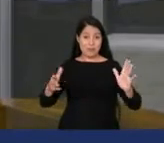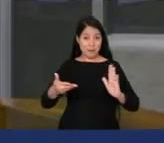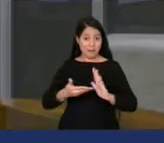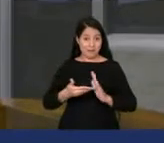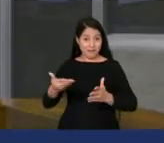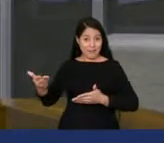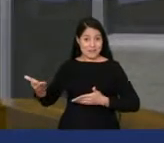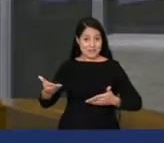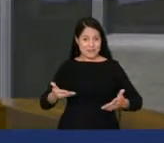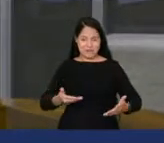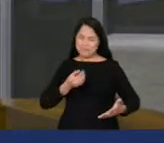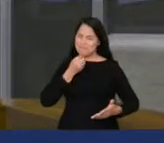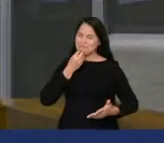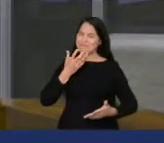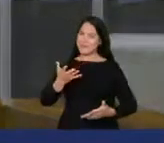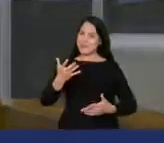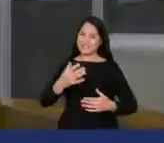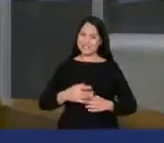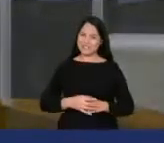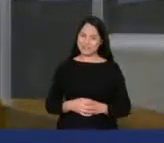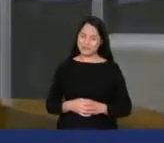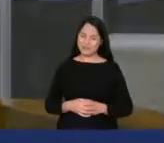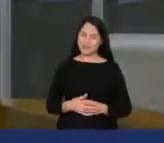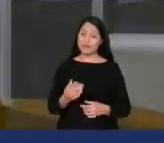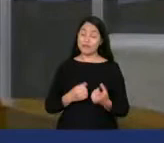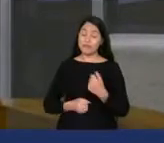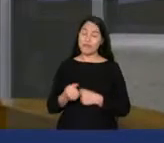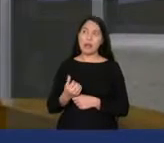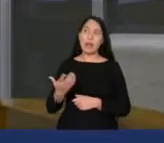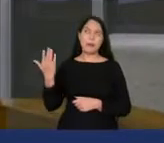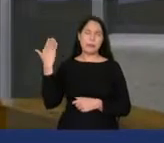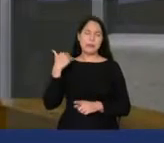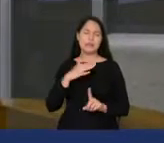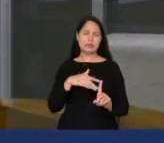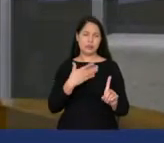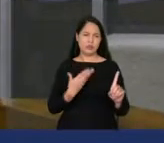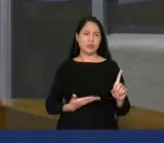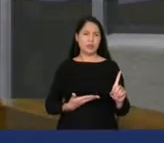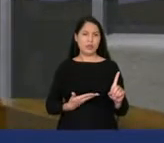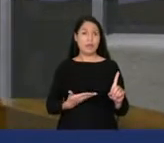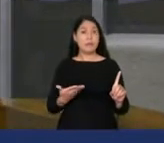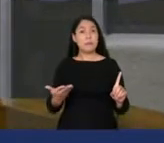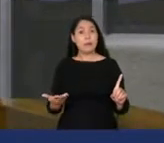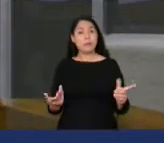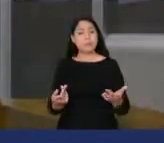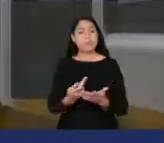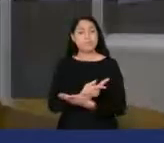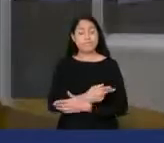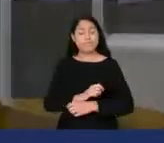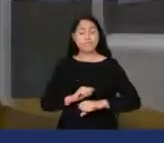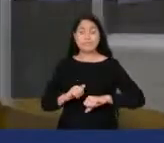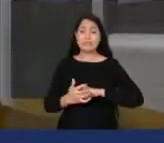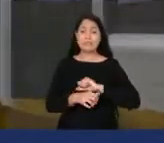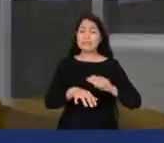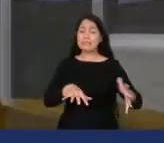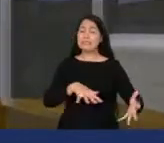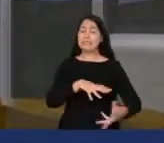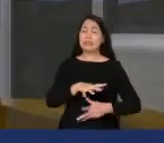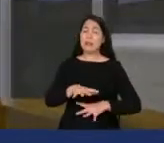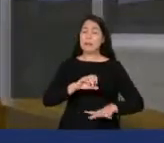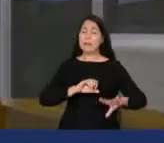solene teria acontecido ano passado. Entretanto, a pandemia impediu o cumprimento da